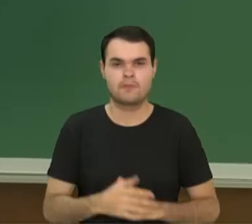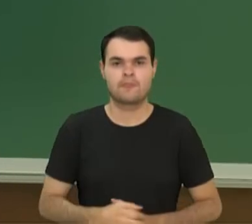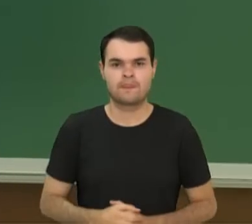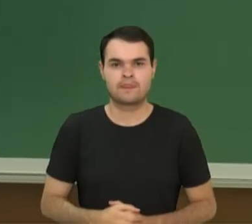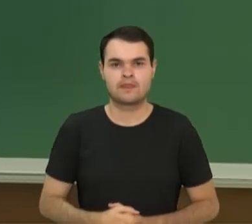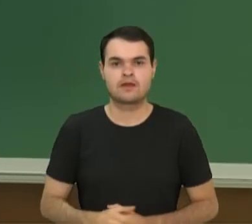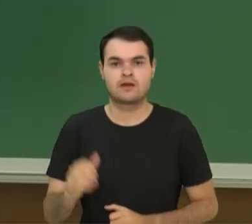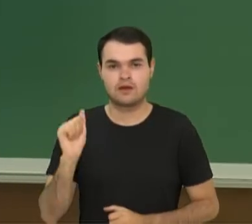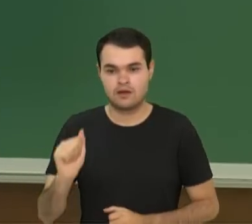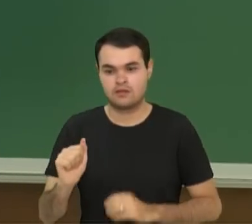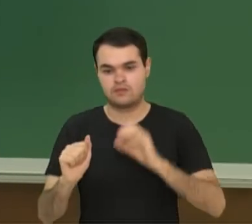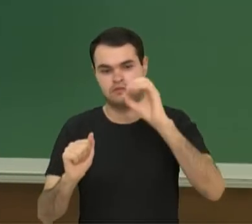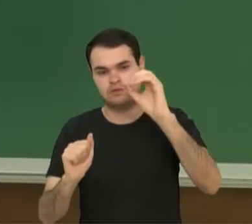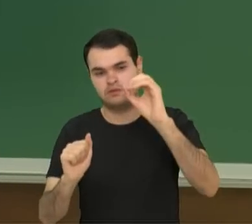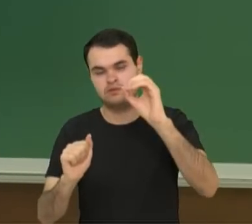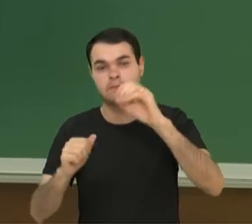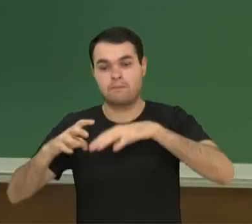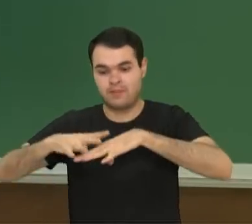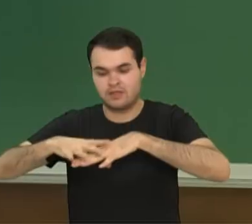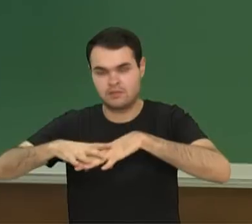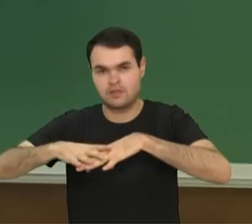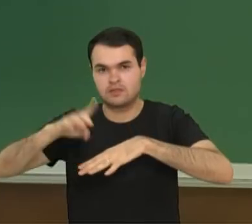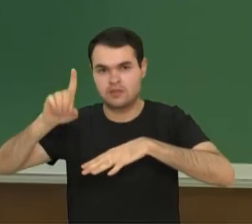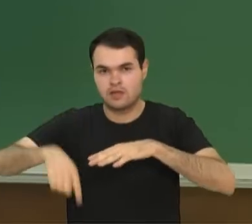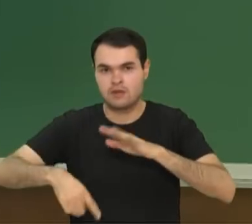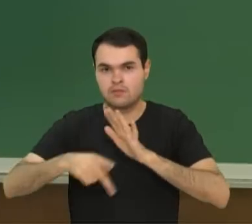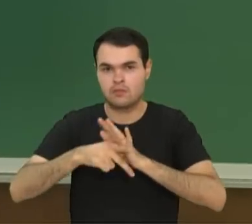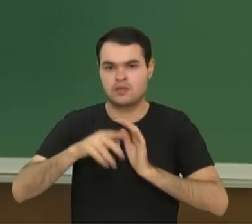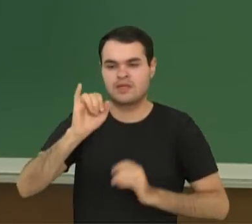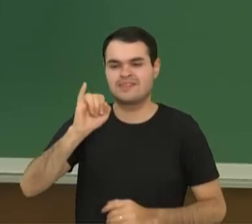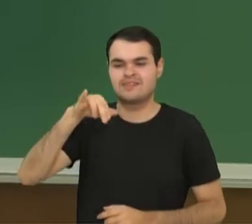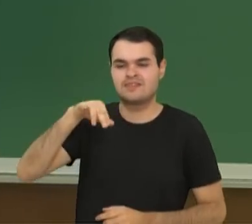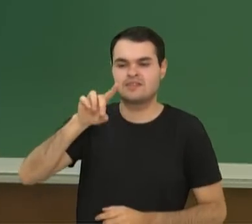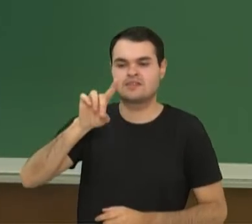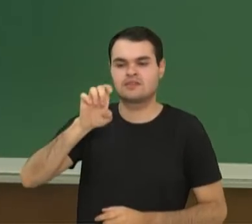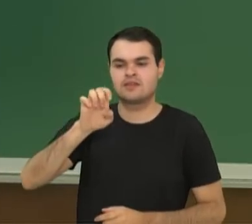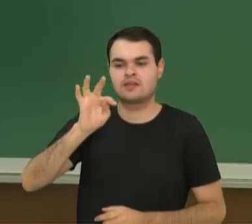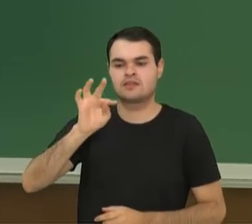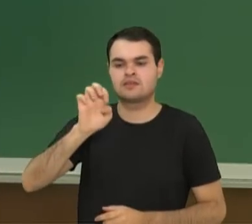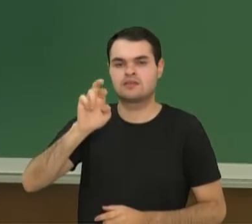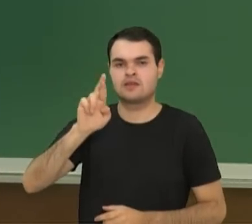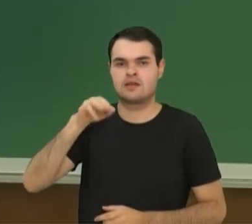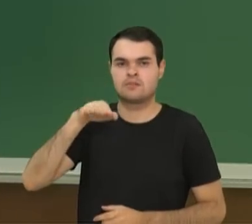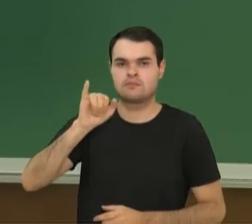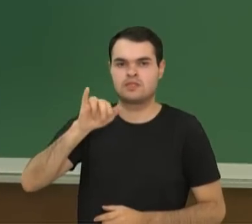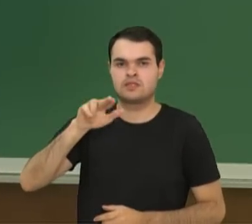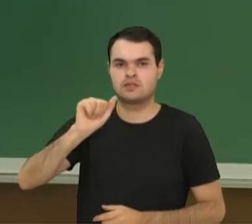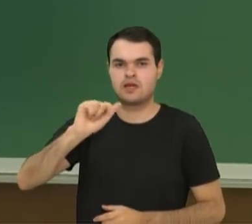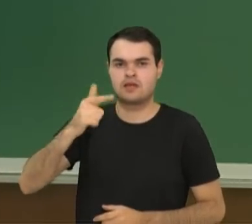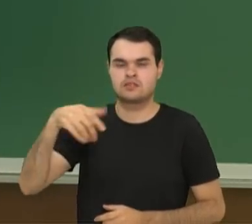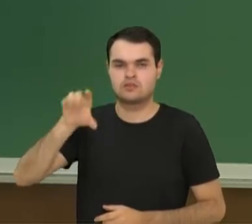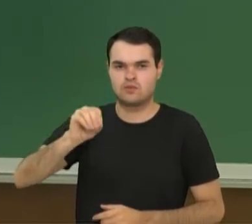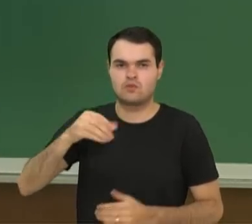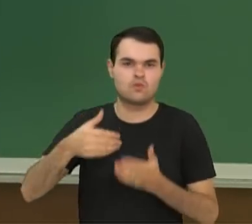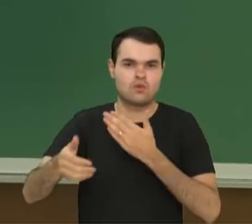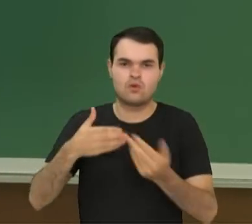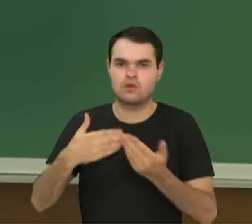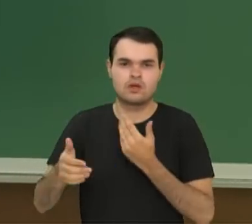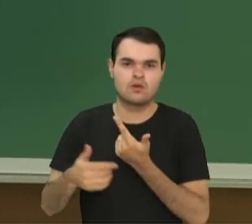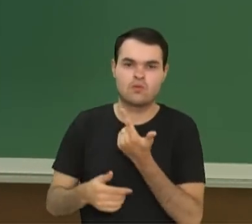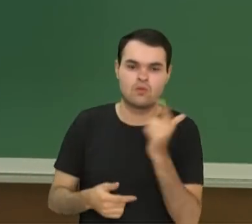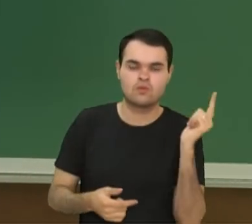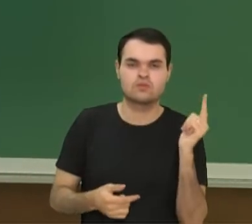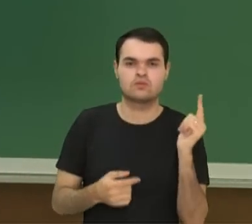A elevado a 0 a gente chama em matemática de uma indeterminação, tá bom? Qualquer outro valor elevado a 0, ele